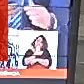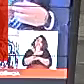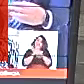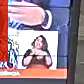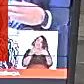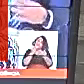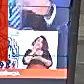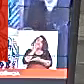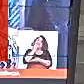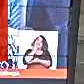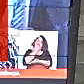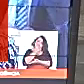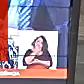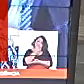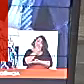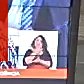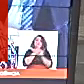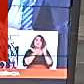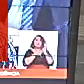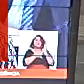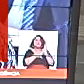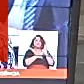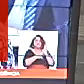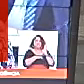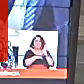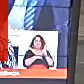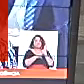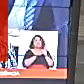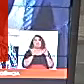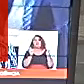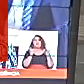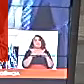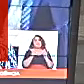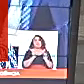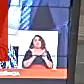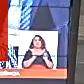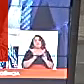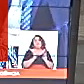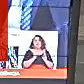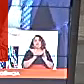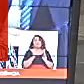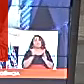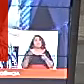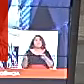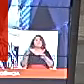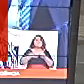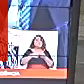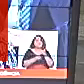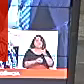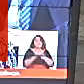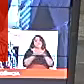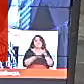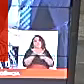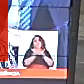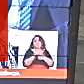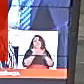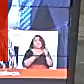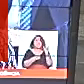excelências, o sindicato não tem condição de voltar a emitir essa